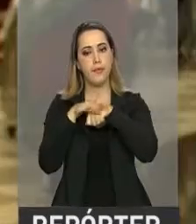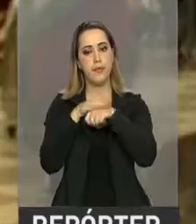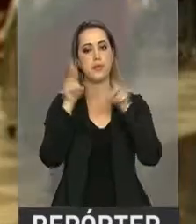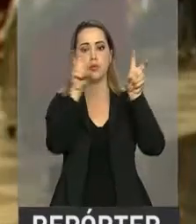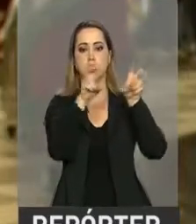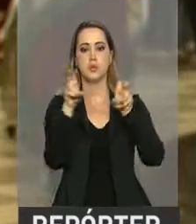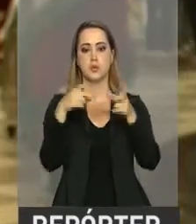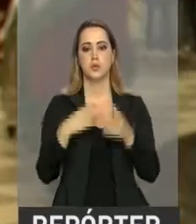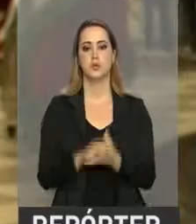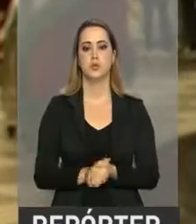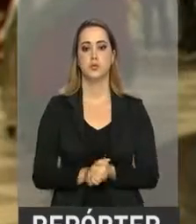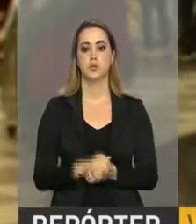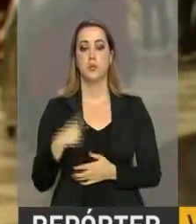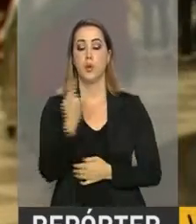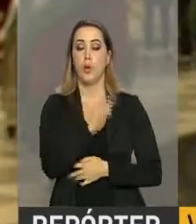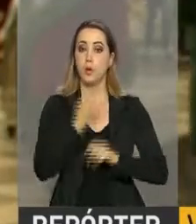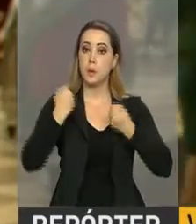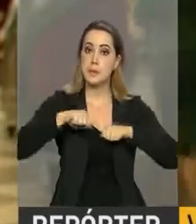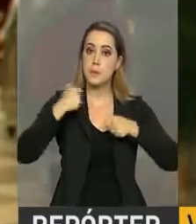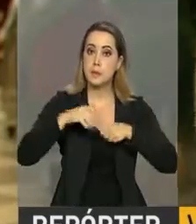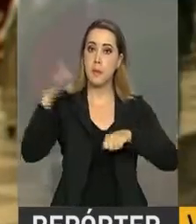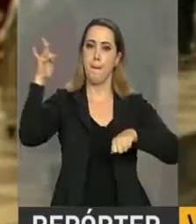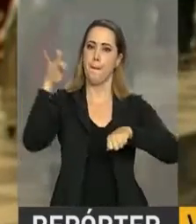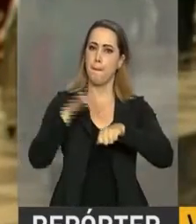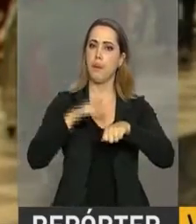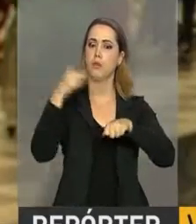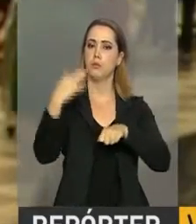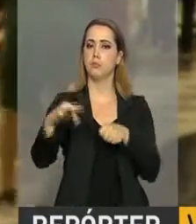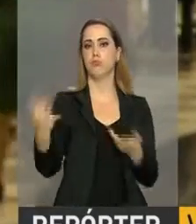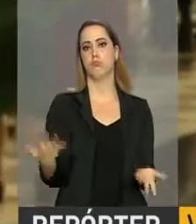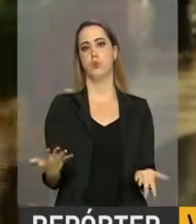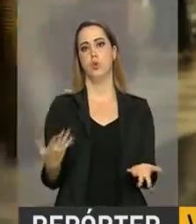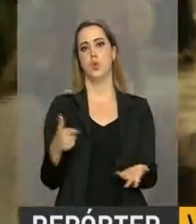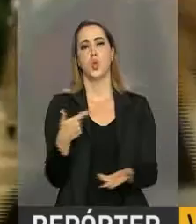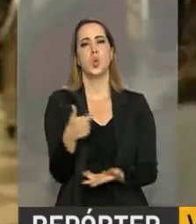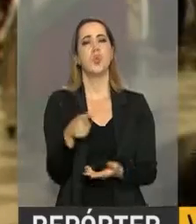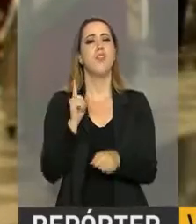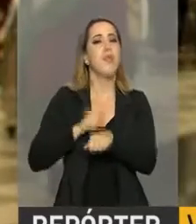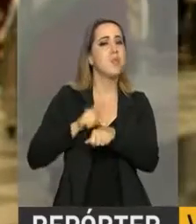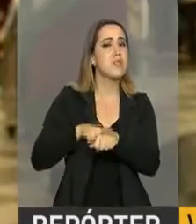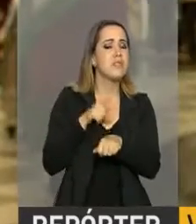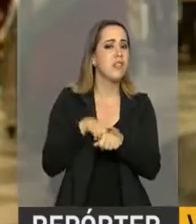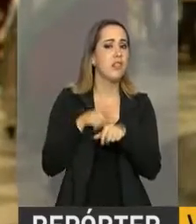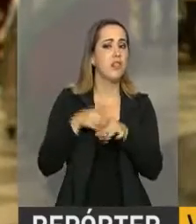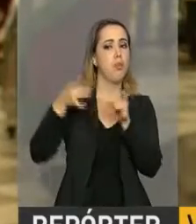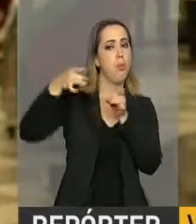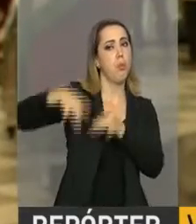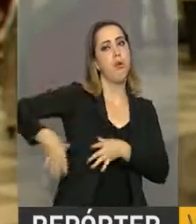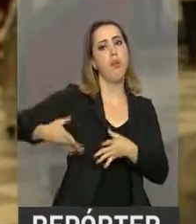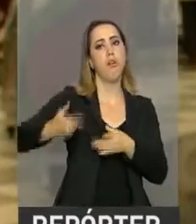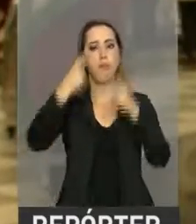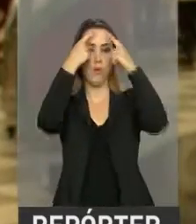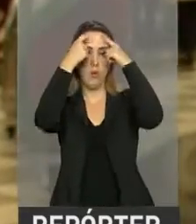assunto. Nós temos que tocar na ferida. Nós não temos mais tempo de deixar que essa